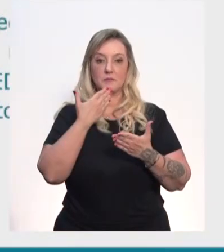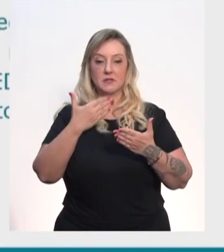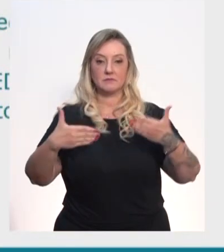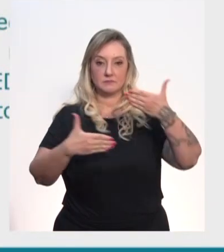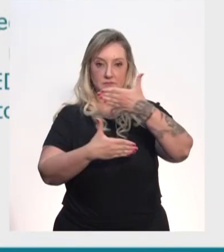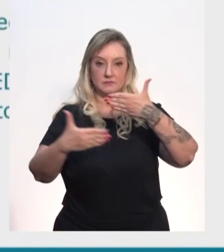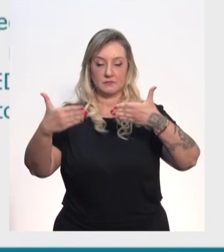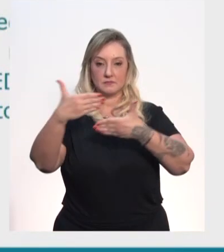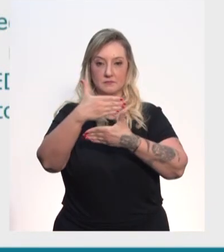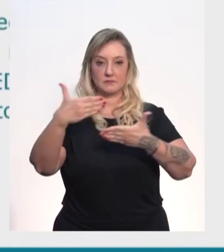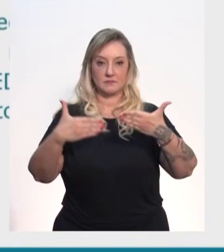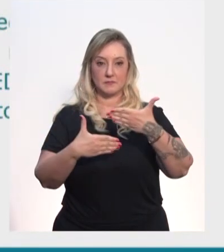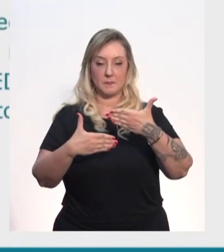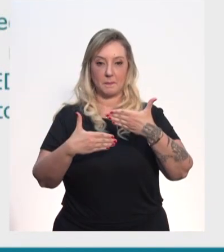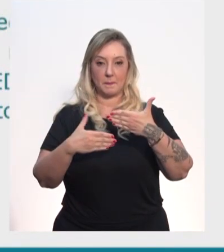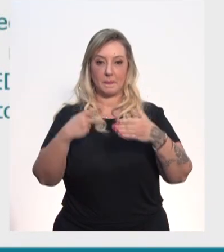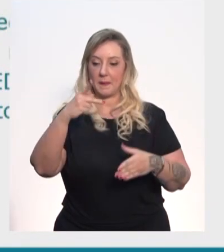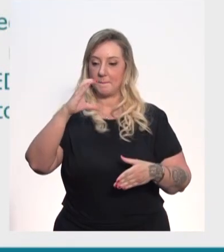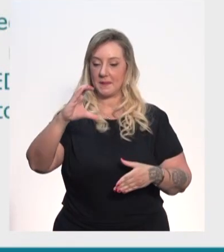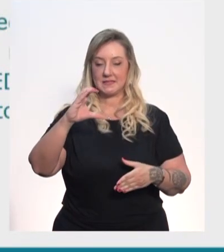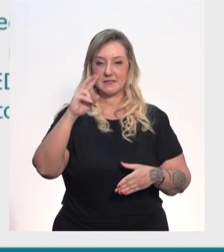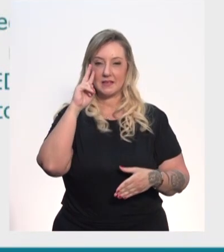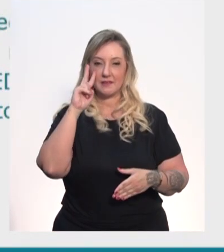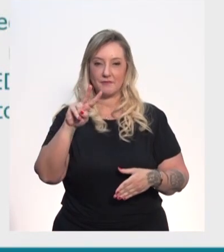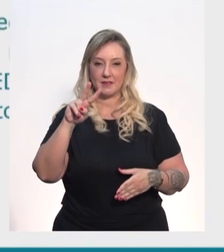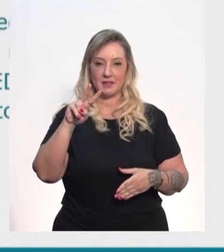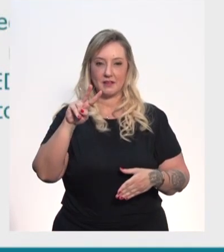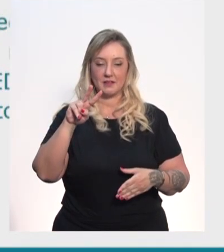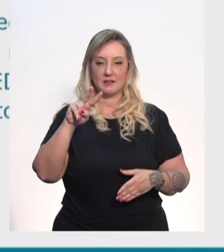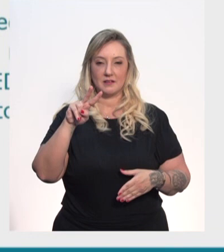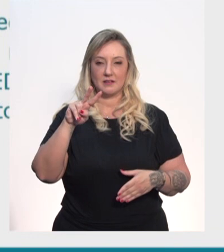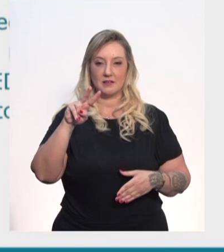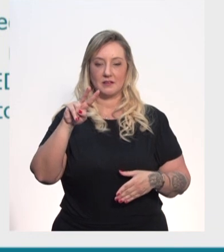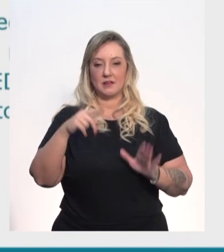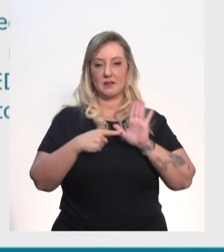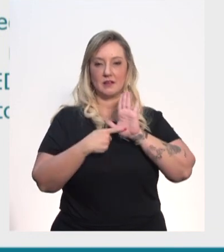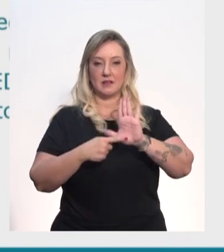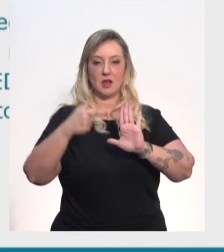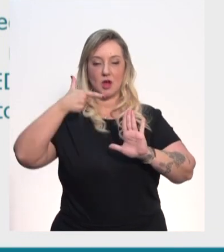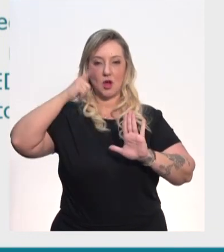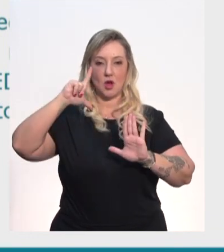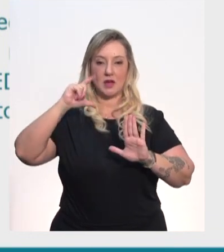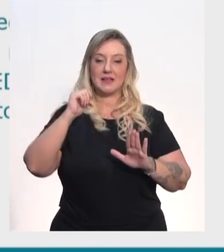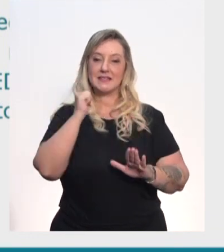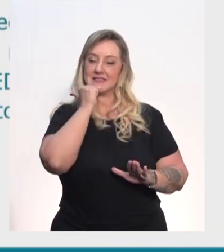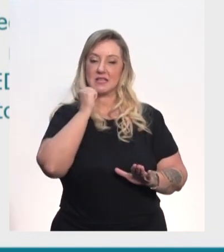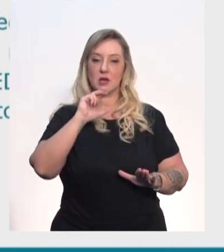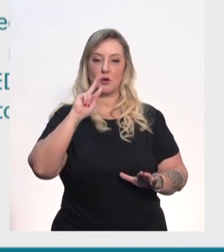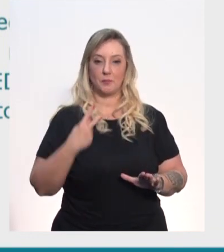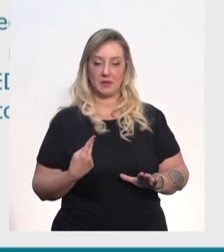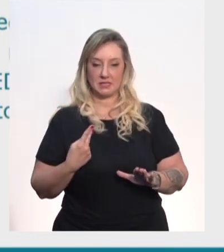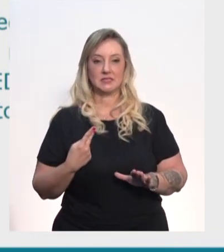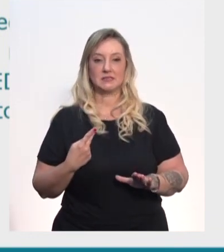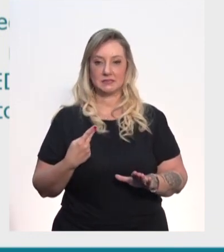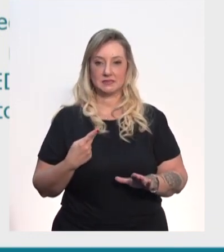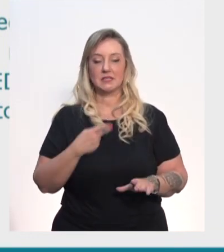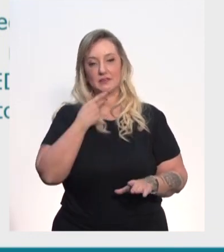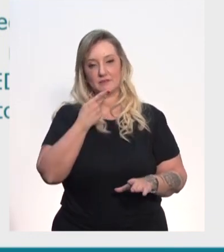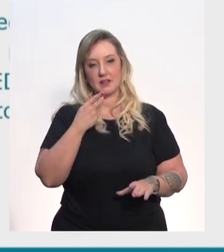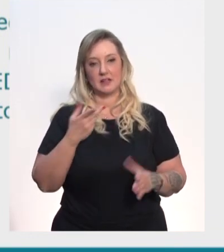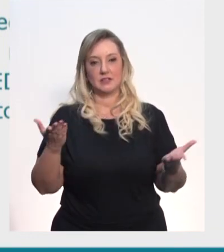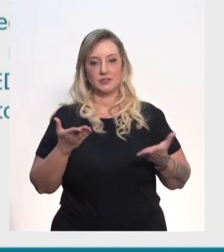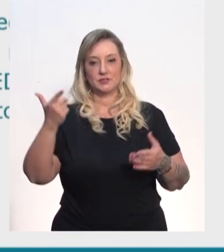João acabou de falar, porque nele a gente tem o link para a seleção de habilidades para todos os